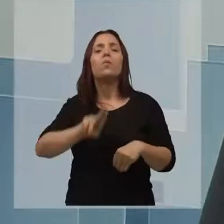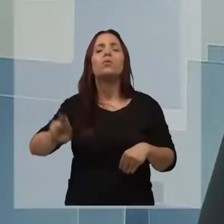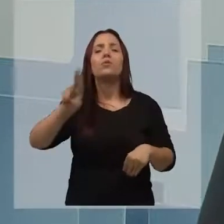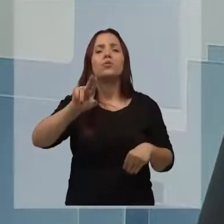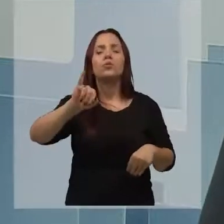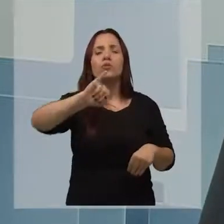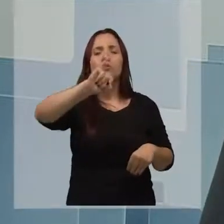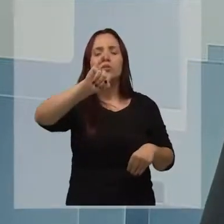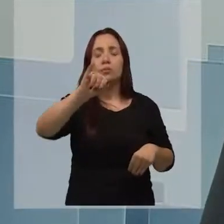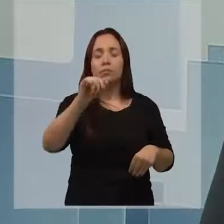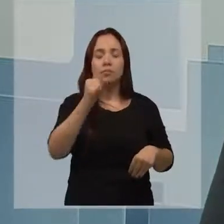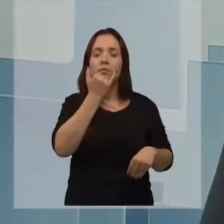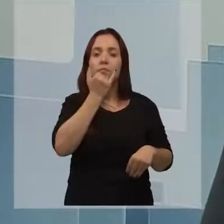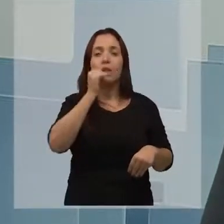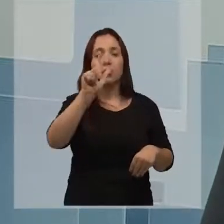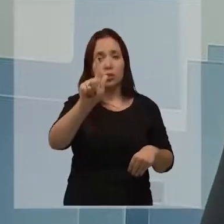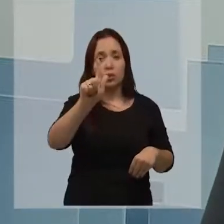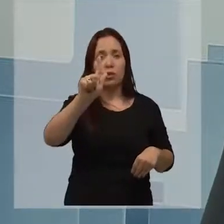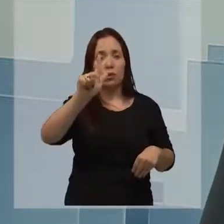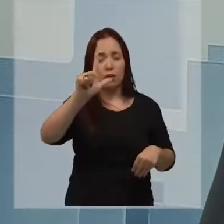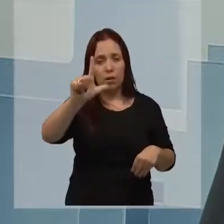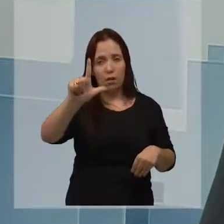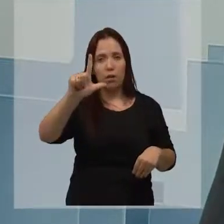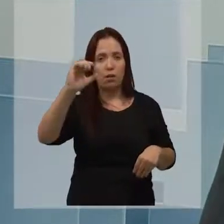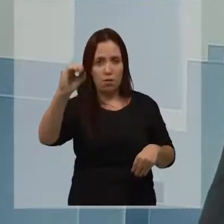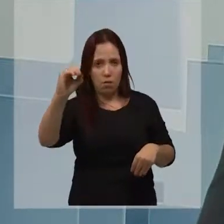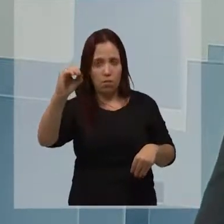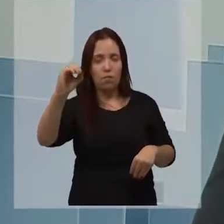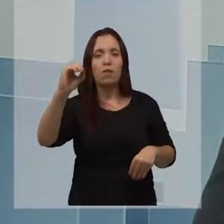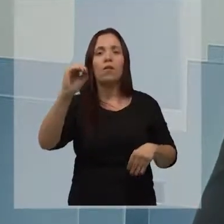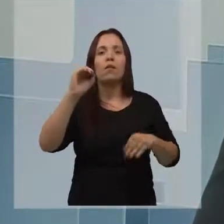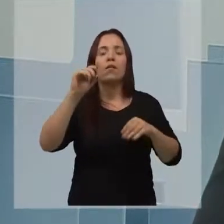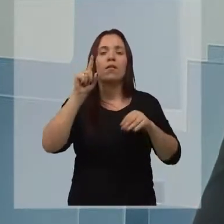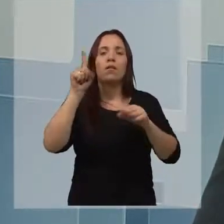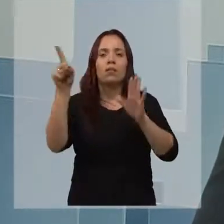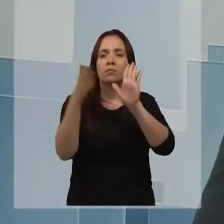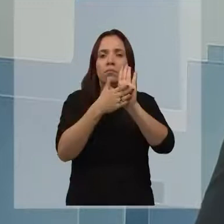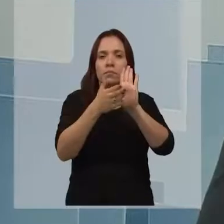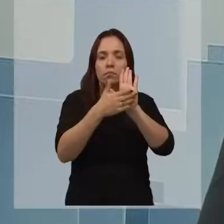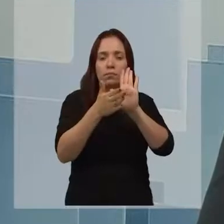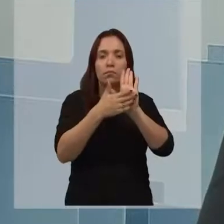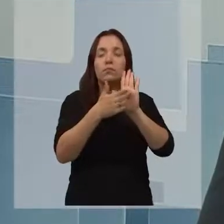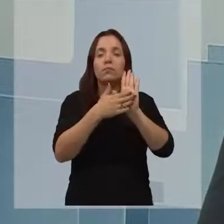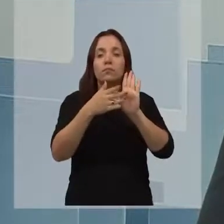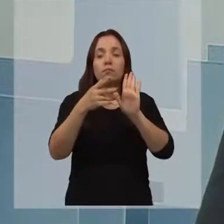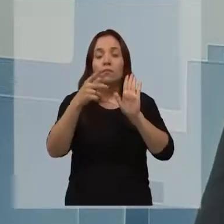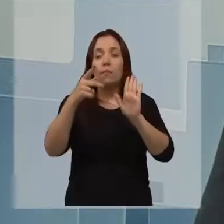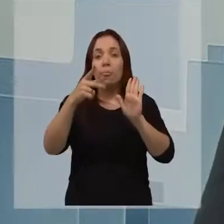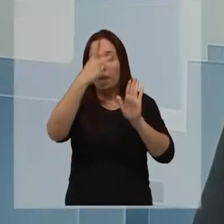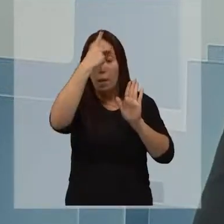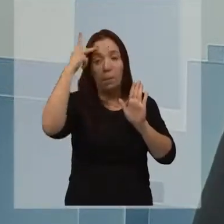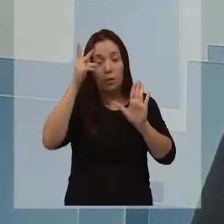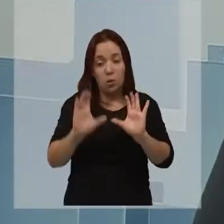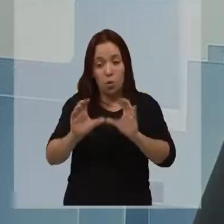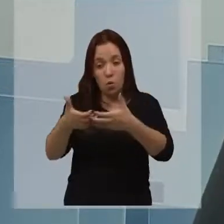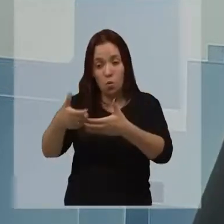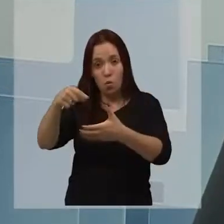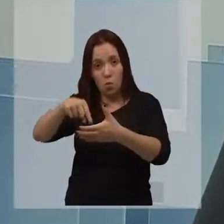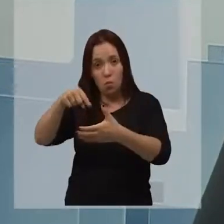Ordem, e ao redor desses presídios, para onde foram transferidos os membros do PCC, está lá o